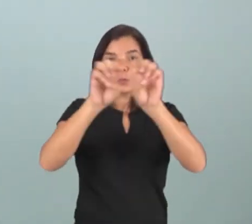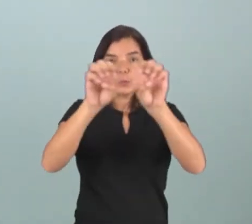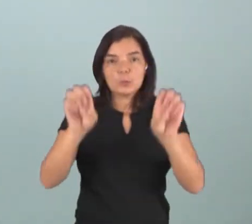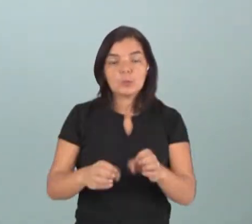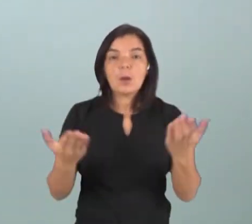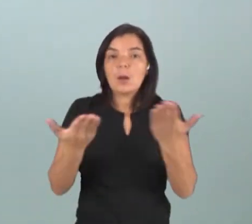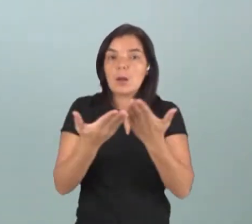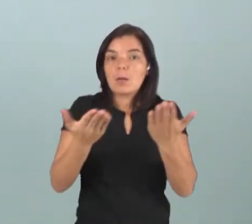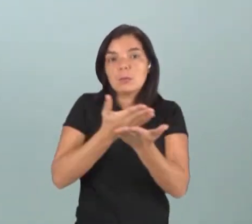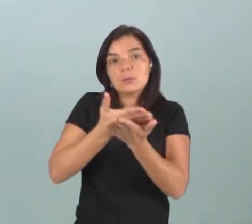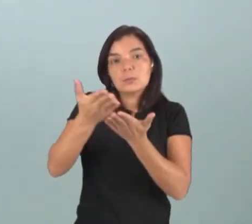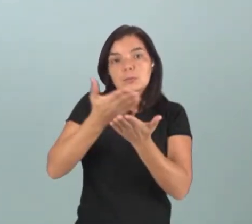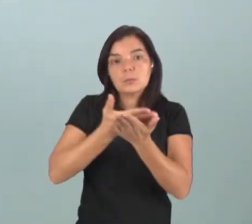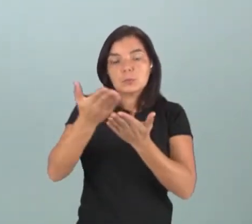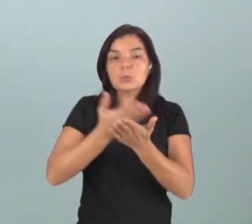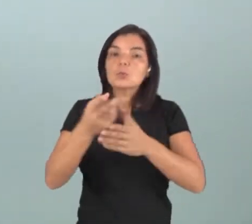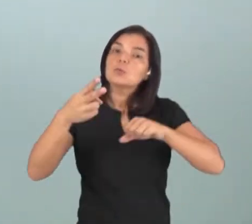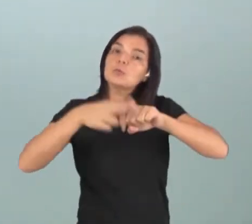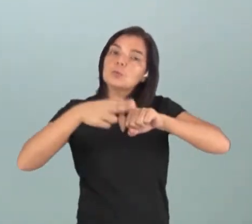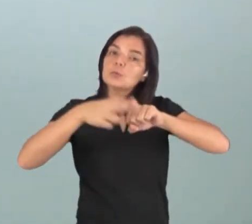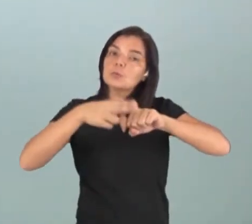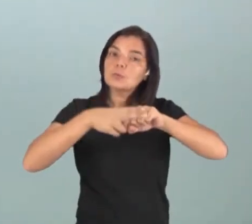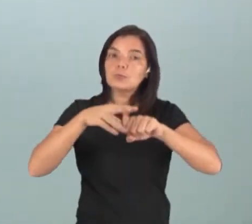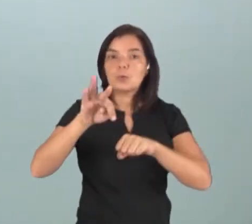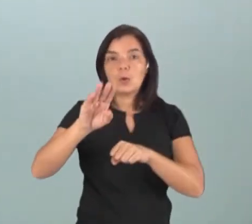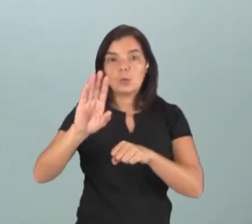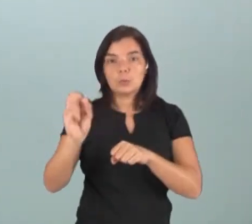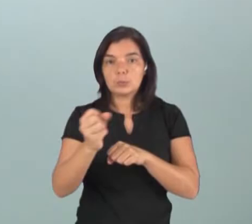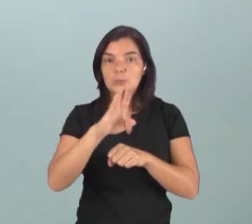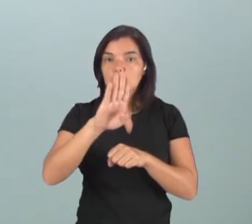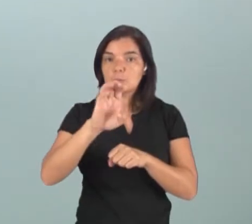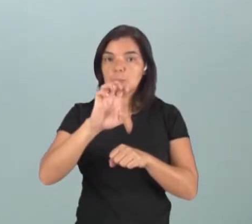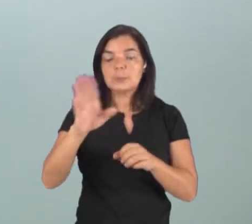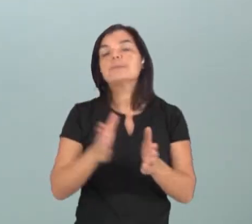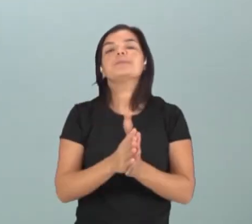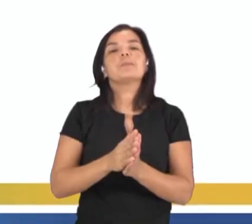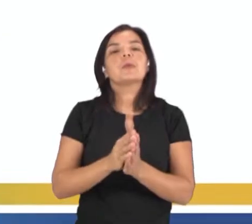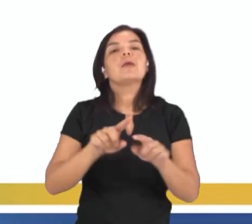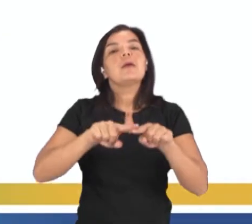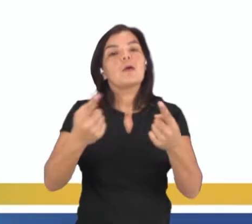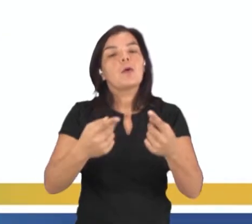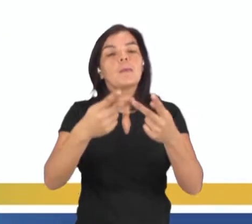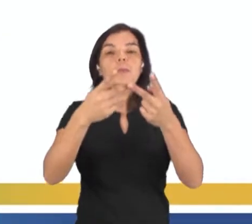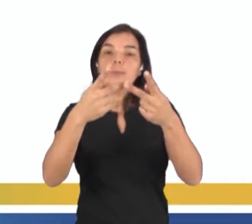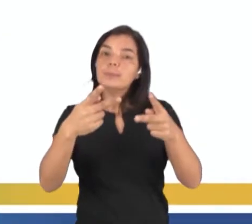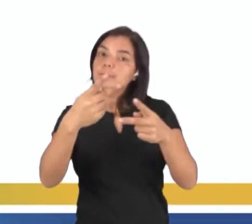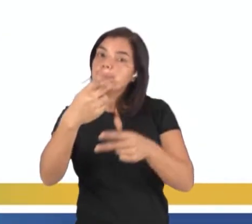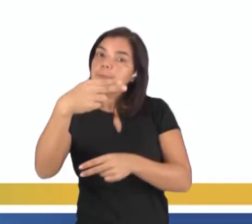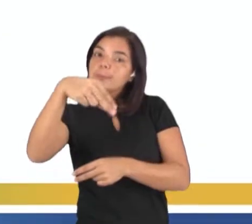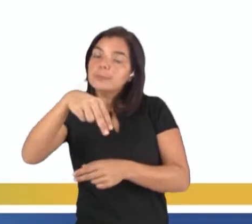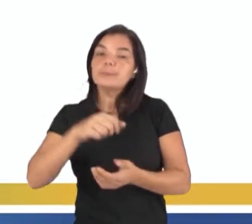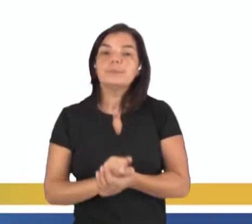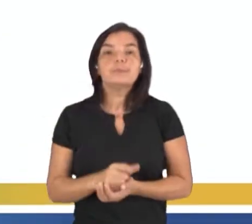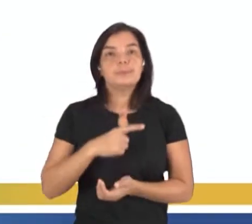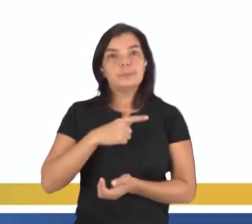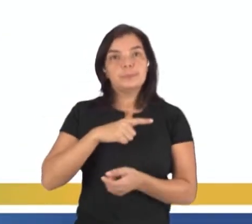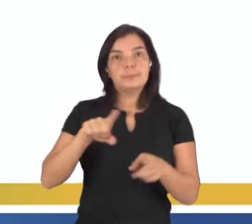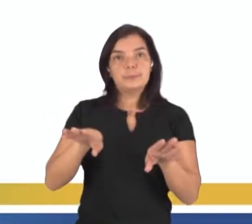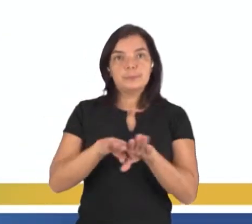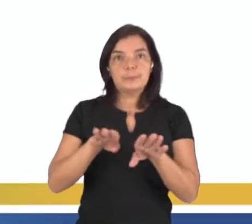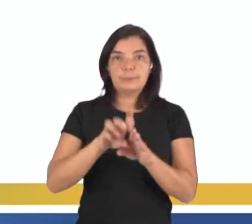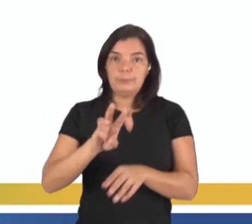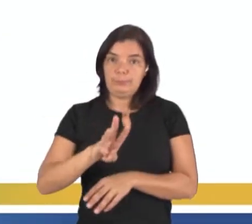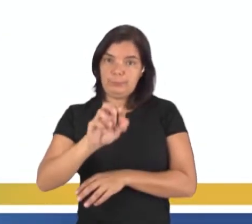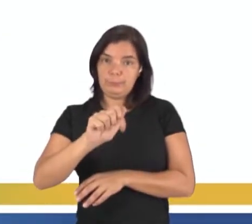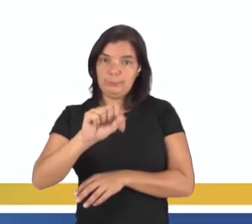estrutura. Agora eu vou iniciar com o verbo to be e depois passar para o pronome. Observem comigo na tela aí. Então nós temos o was ou